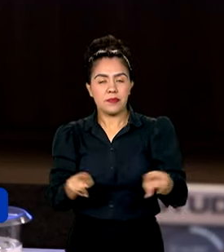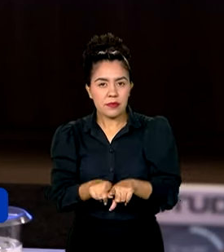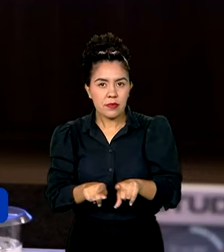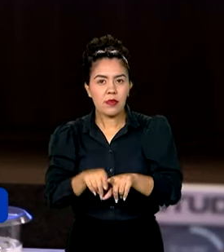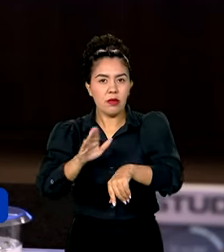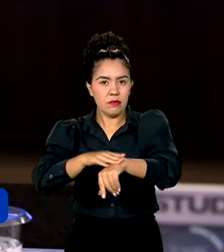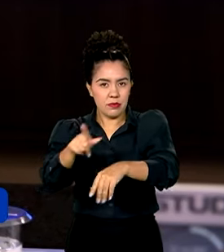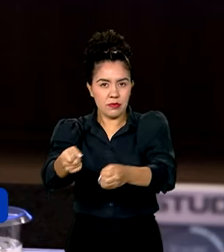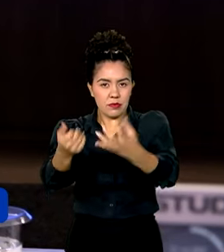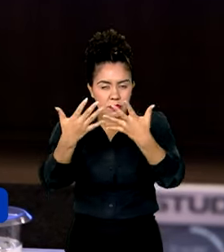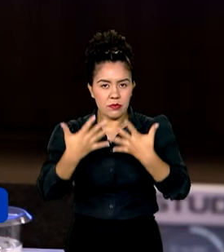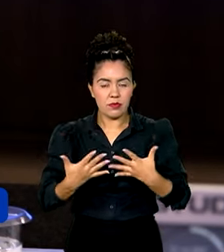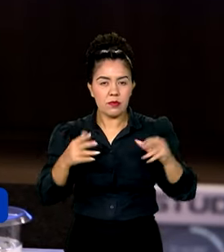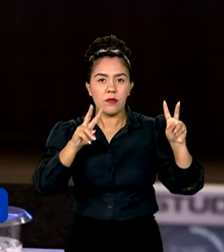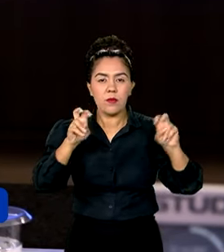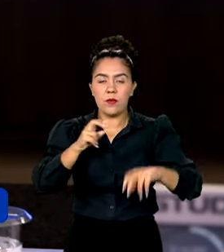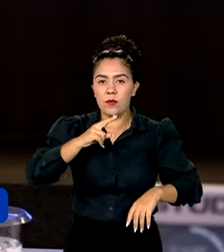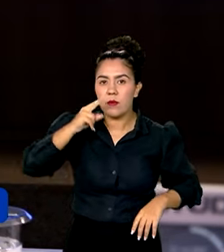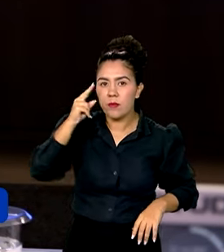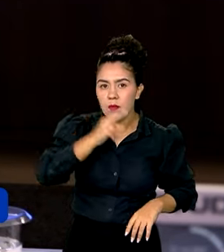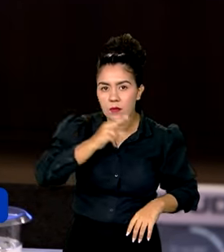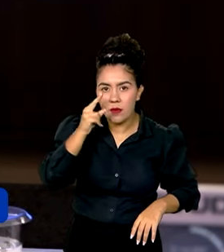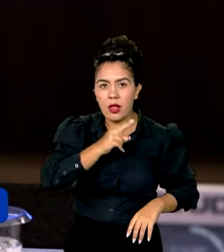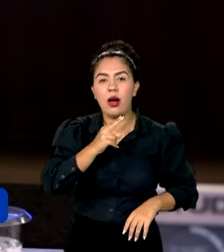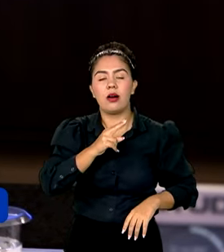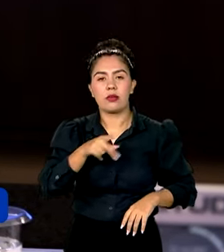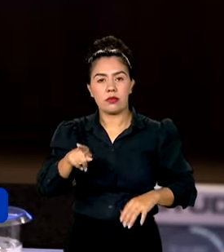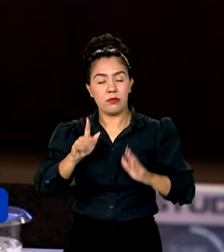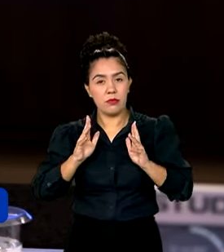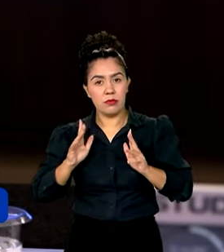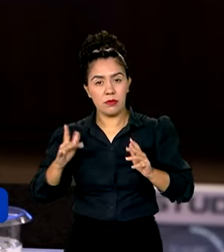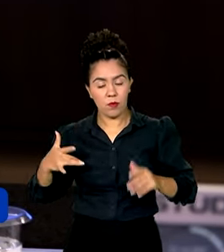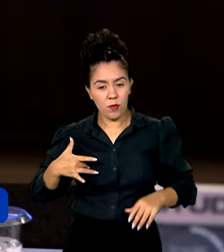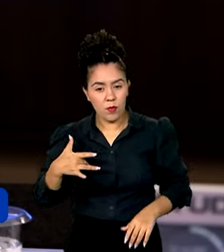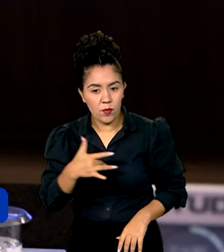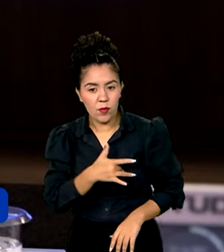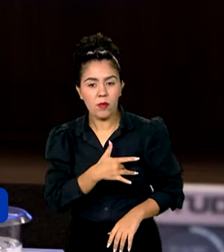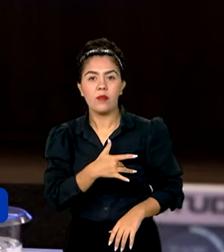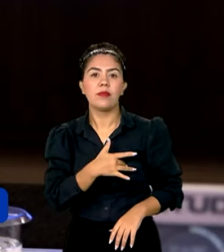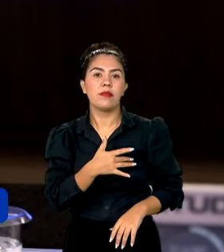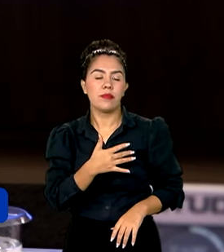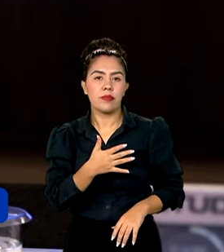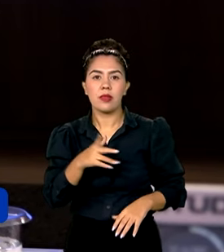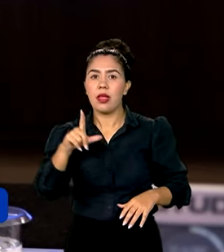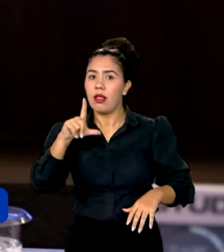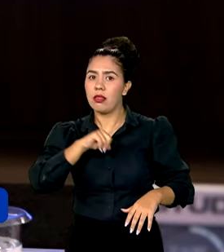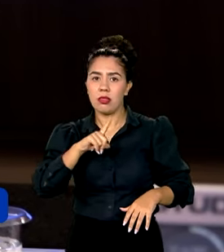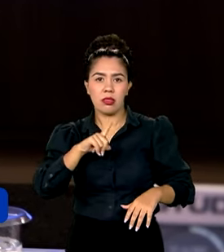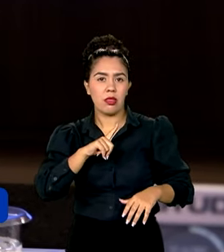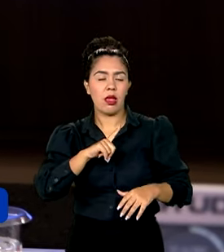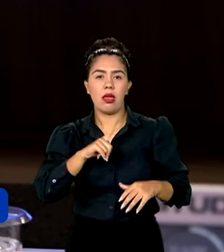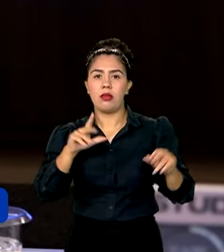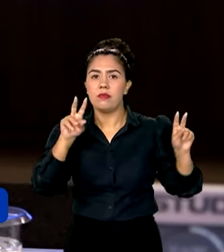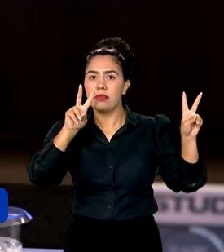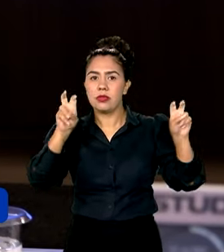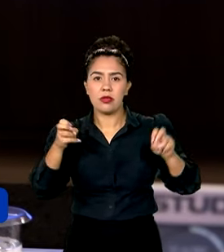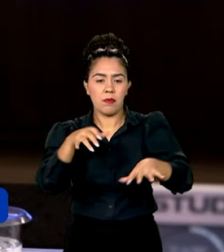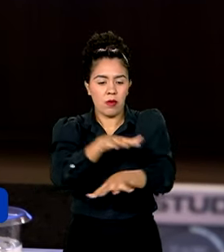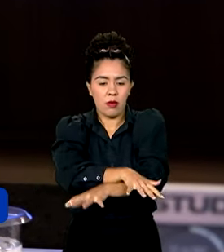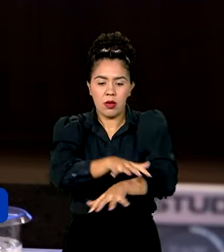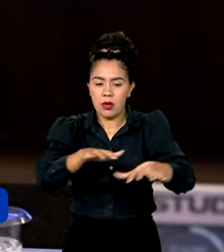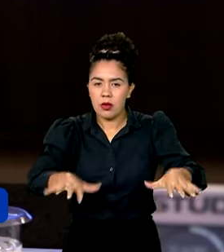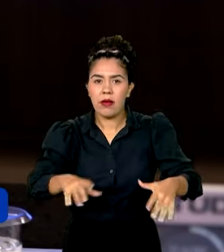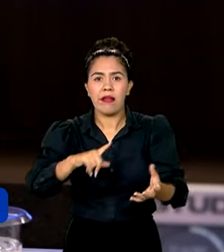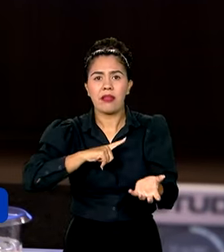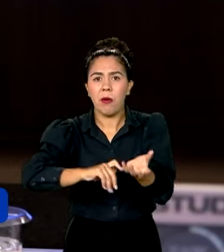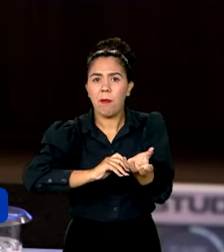mencionou as emergências sanitárias elas estão em todas as todos os biomas brasileiros né no Pantanal agora